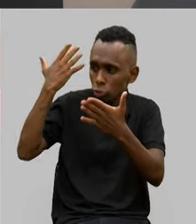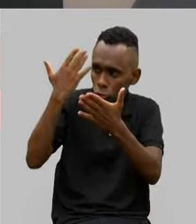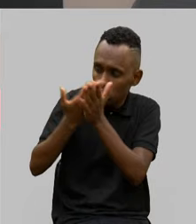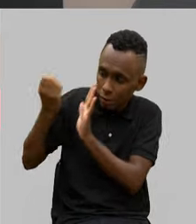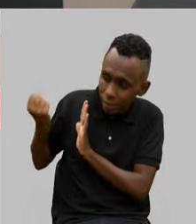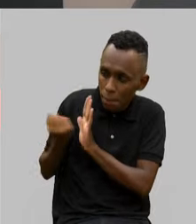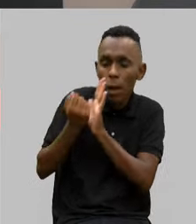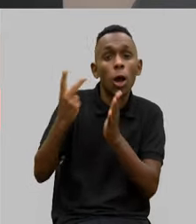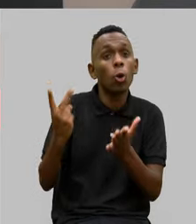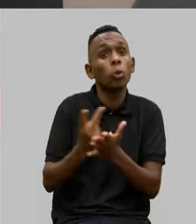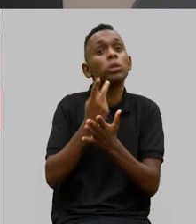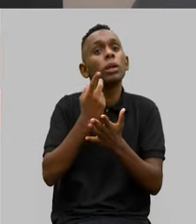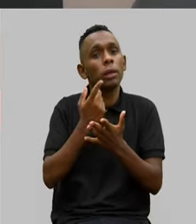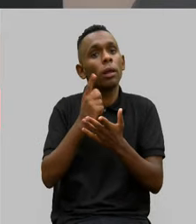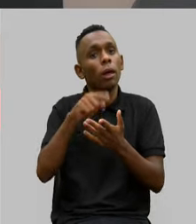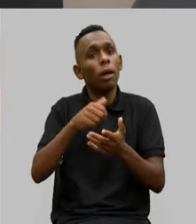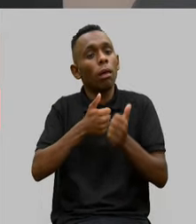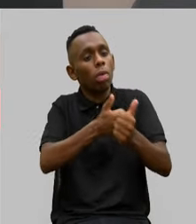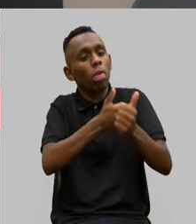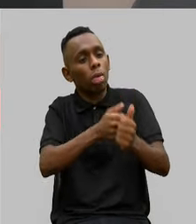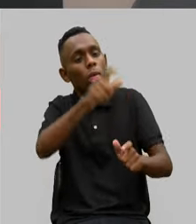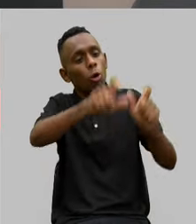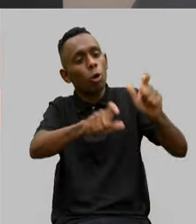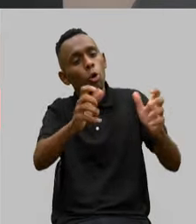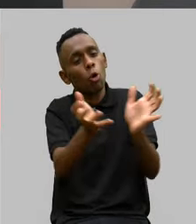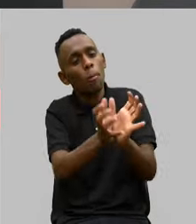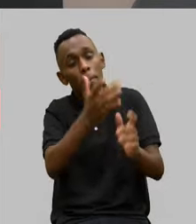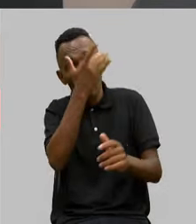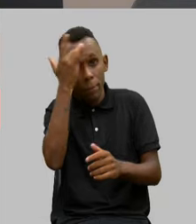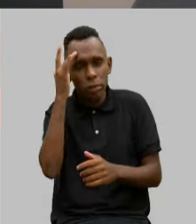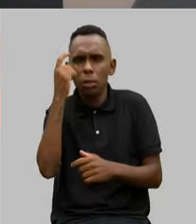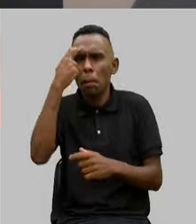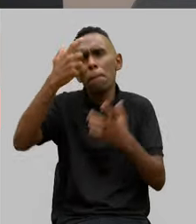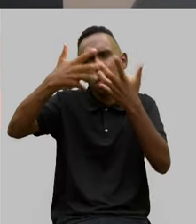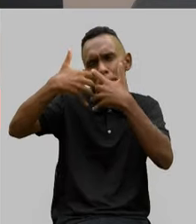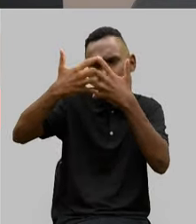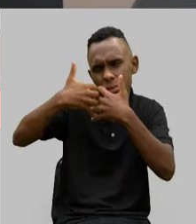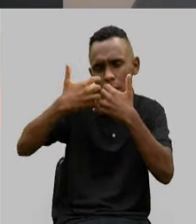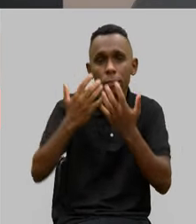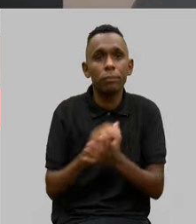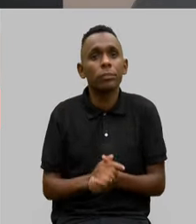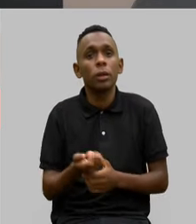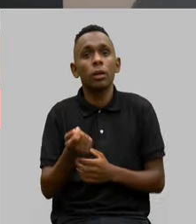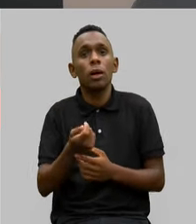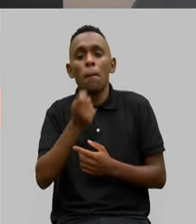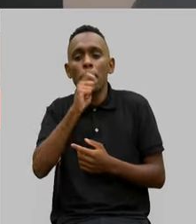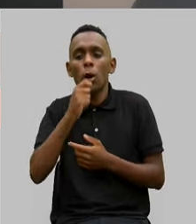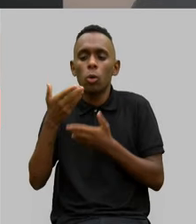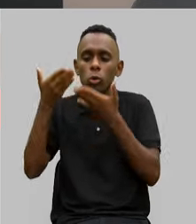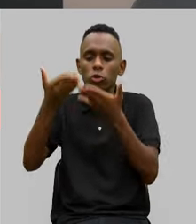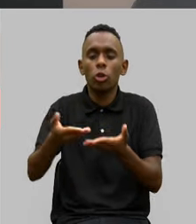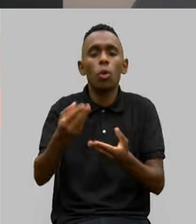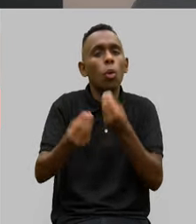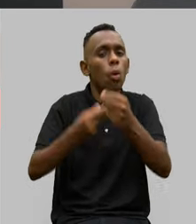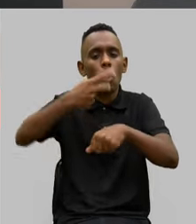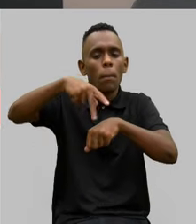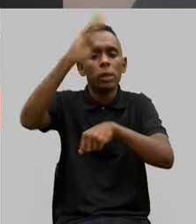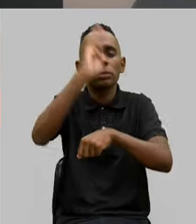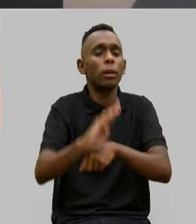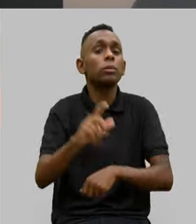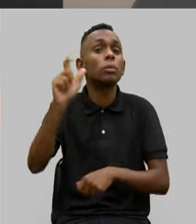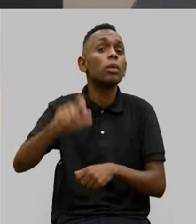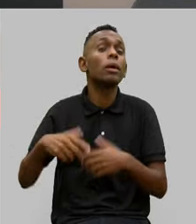é foi para perseguir um grupo de pessoas É só vocês pensarem a maconha chegou no Brasil através de